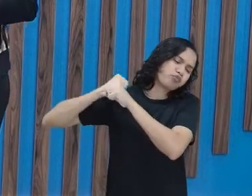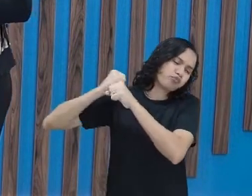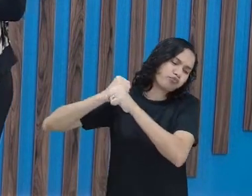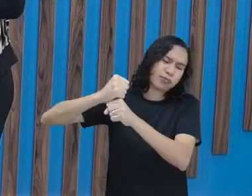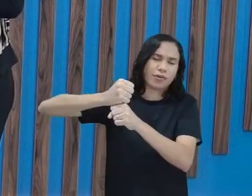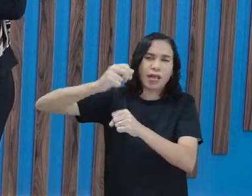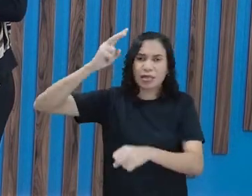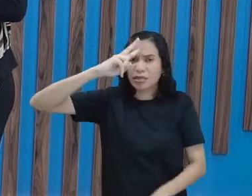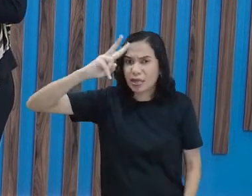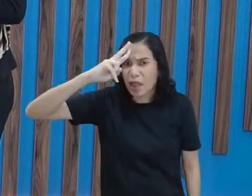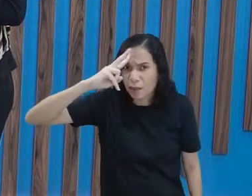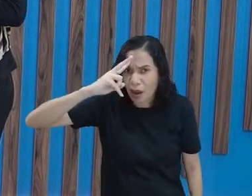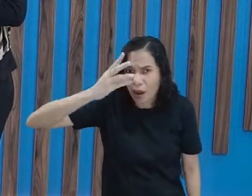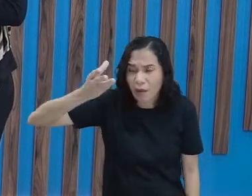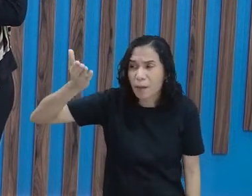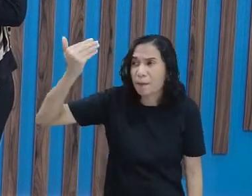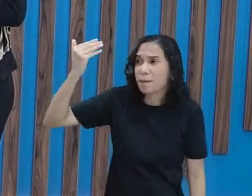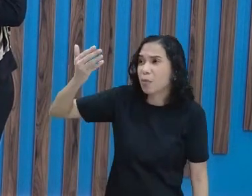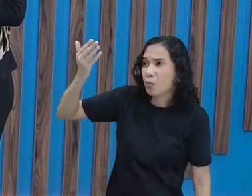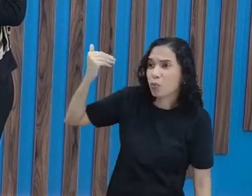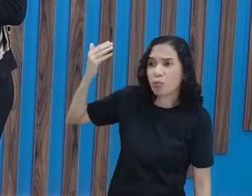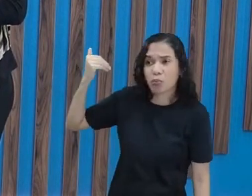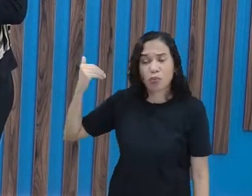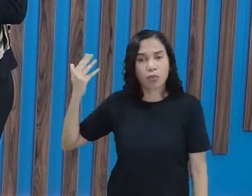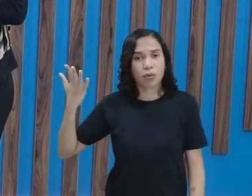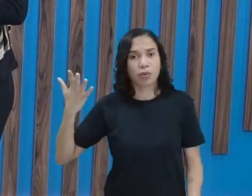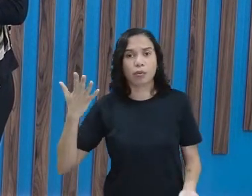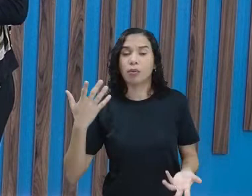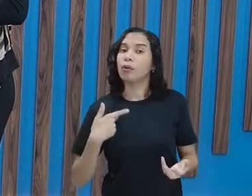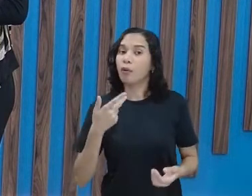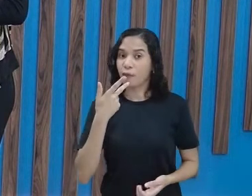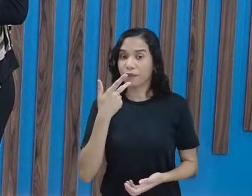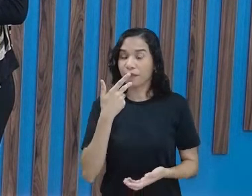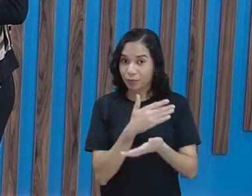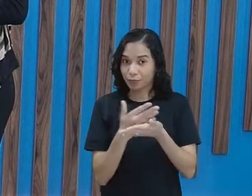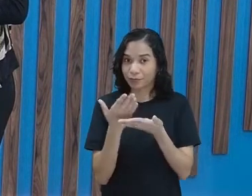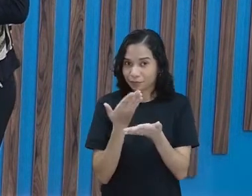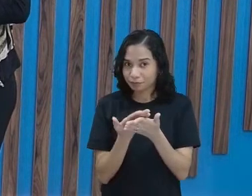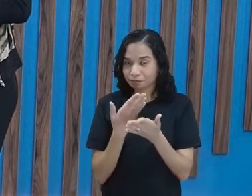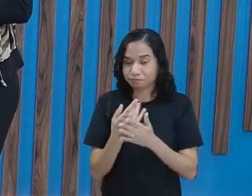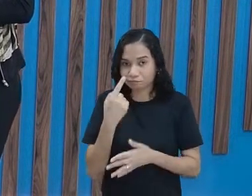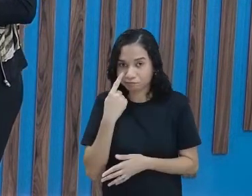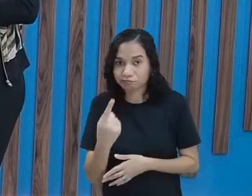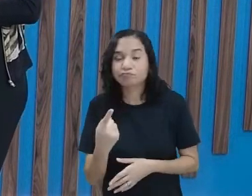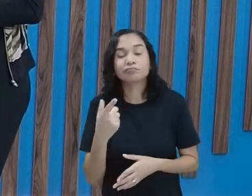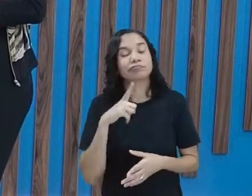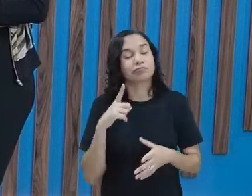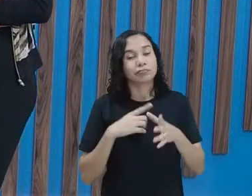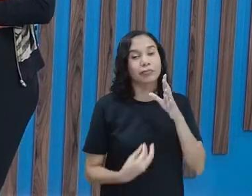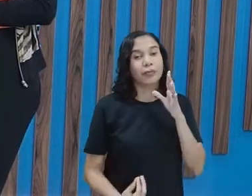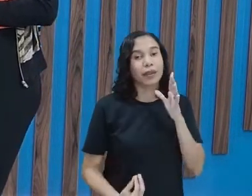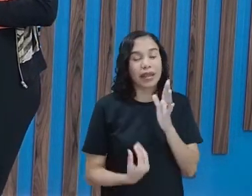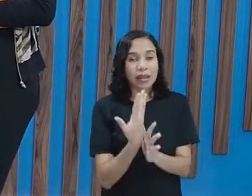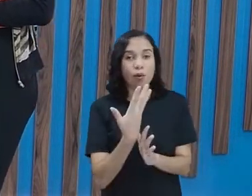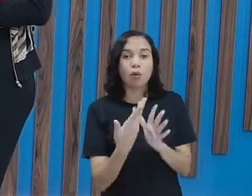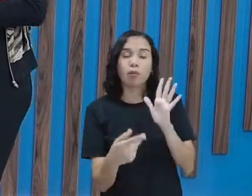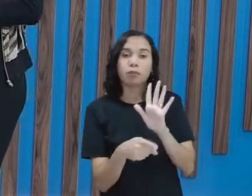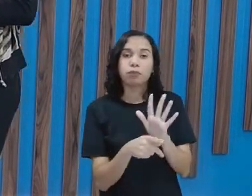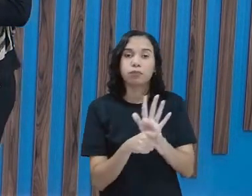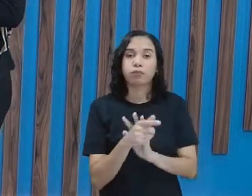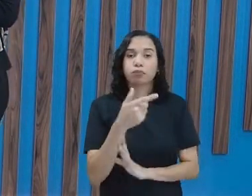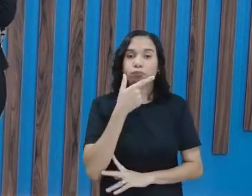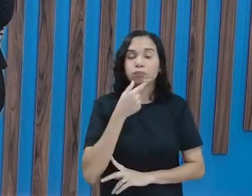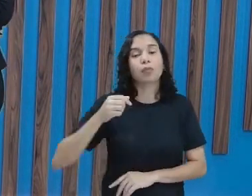Lembra quanto tempo que a fábula surgiu? A Dalgisa, eu contei no início da aula, olha só, elas foram desenvolvidas